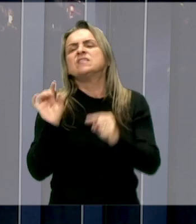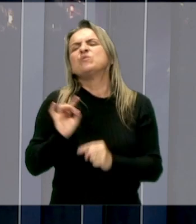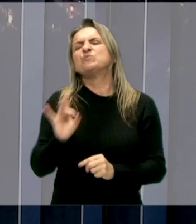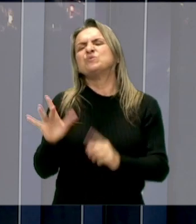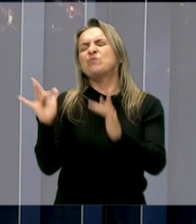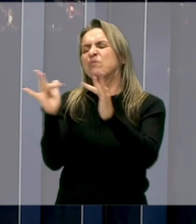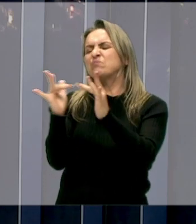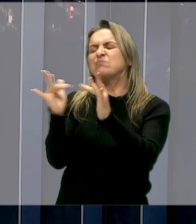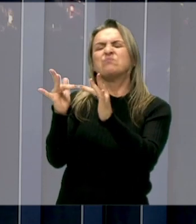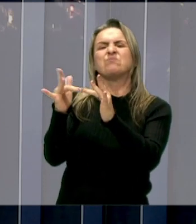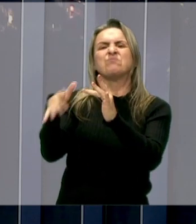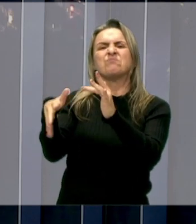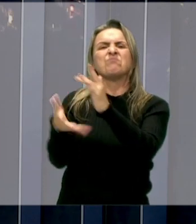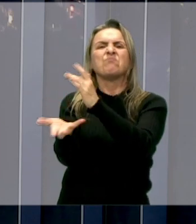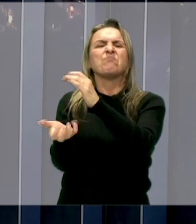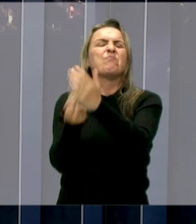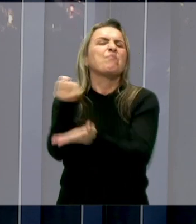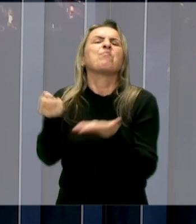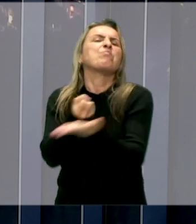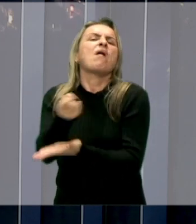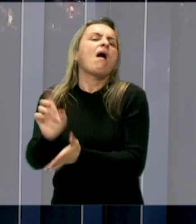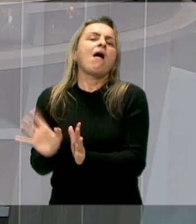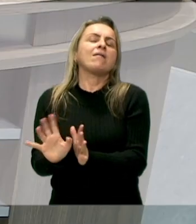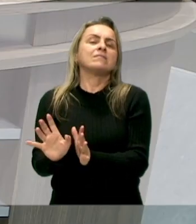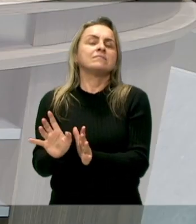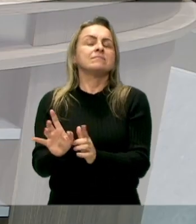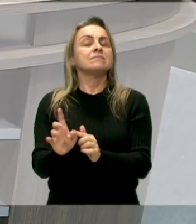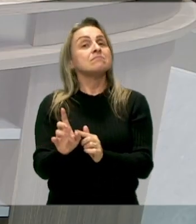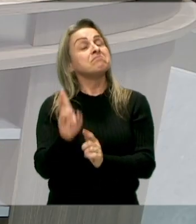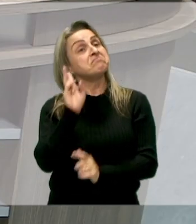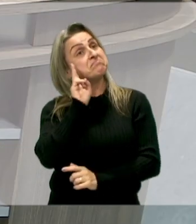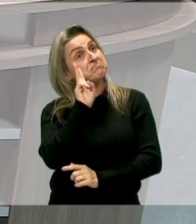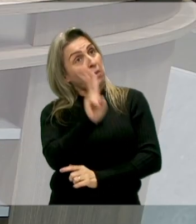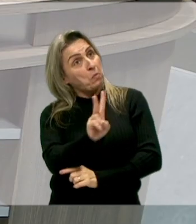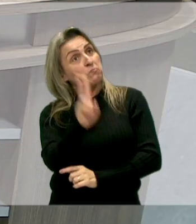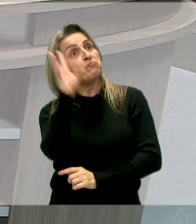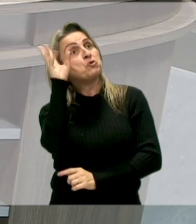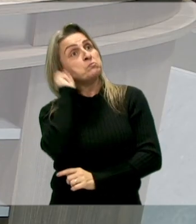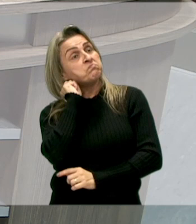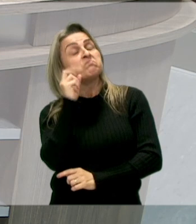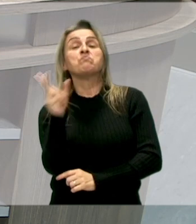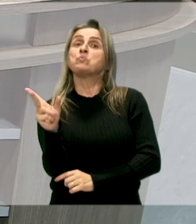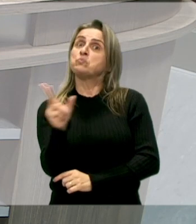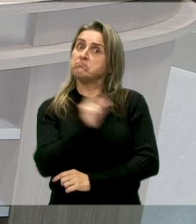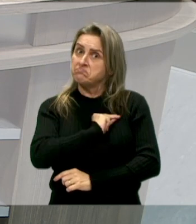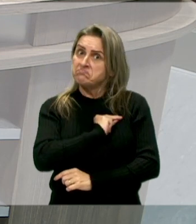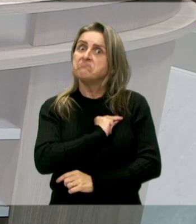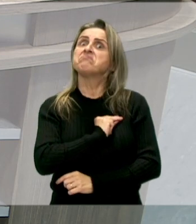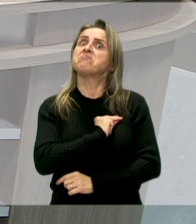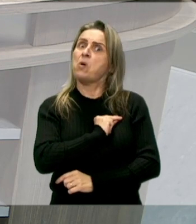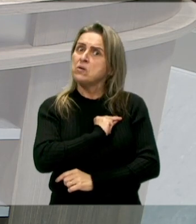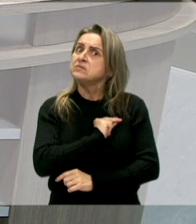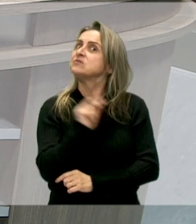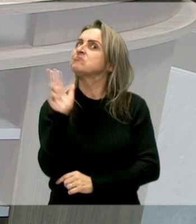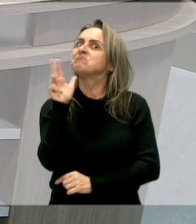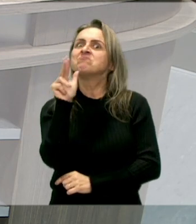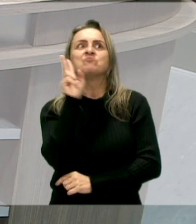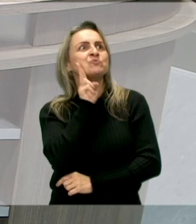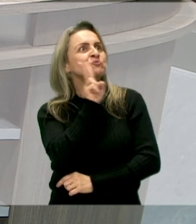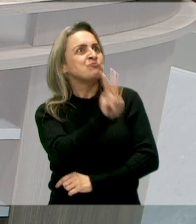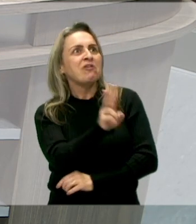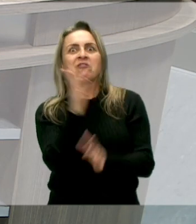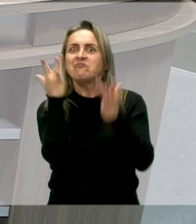música. Achei bem, aquilo me marcou assim, quando ele falou, né, eu disse assim, nossa, eu nunca vi um artista